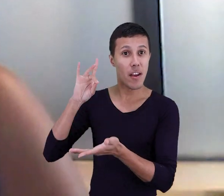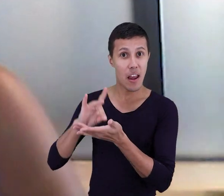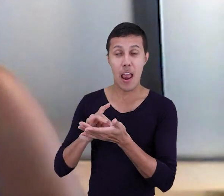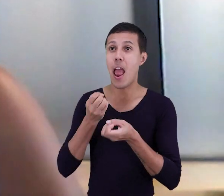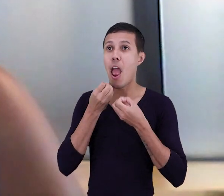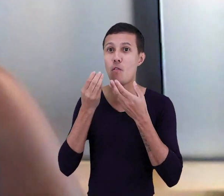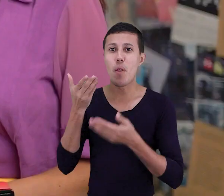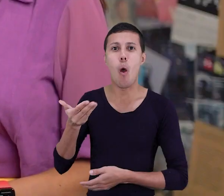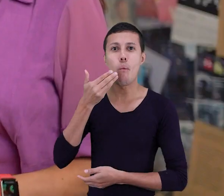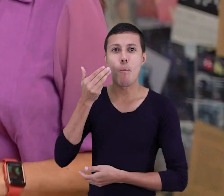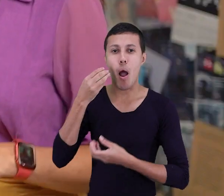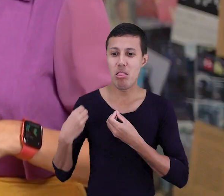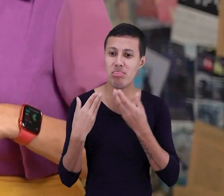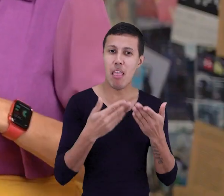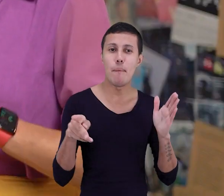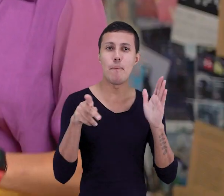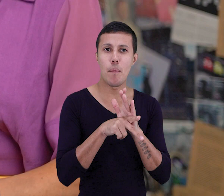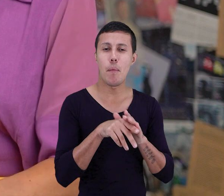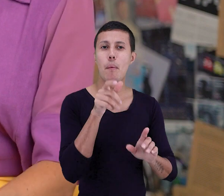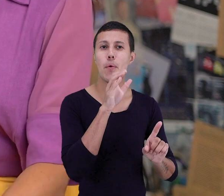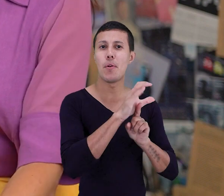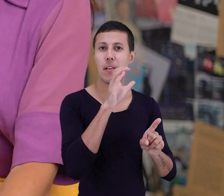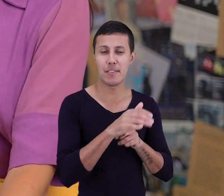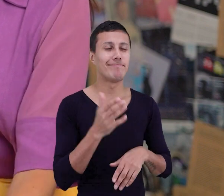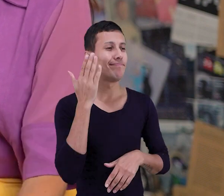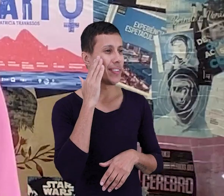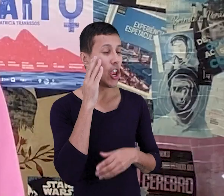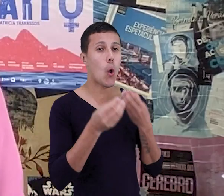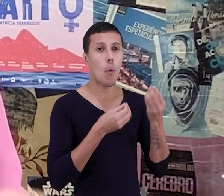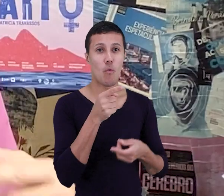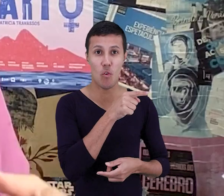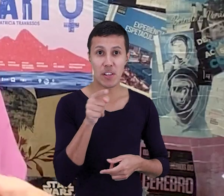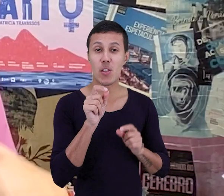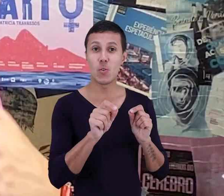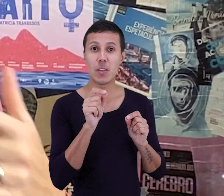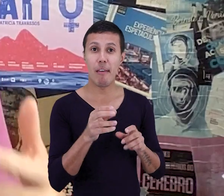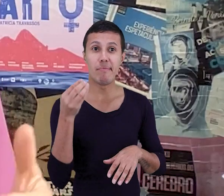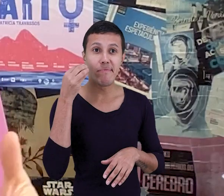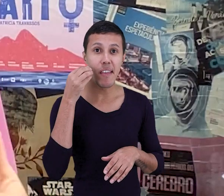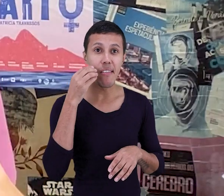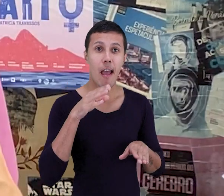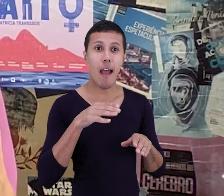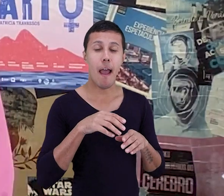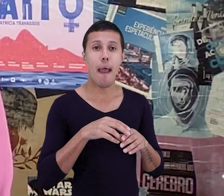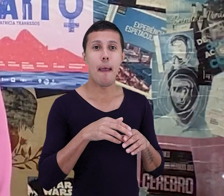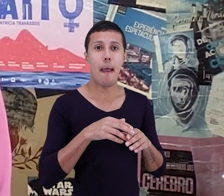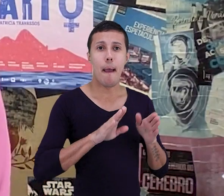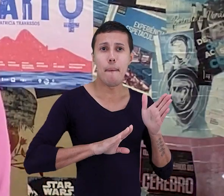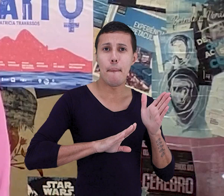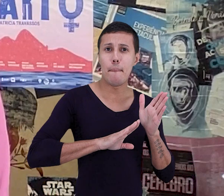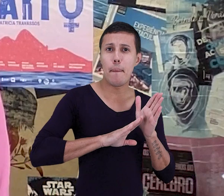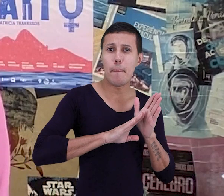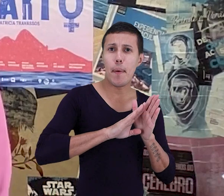informação para o nosso cliente. Entendi. E aí, vocês passaram, então, a tentar, inclusive, aumentar. Vocês estão